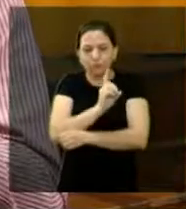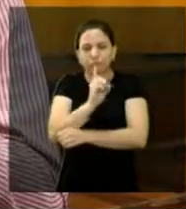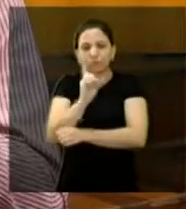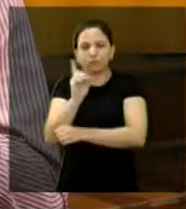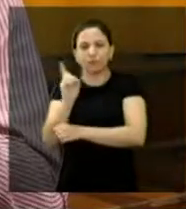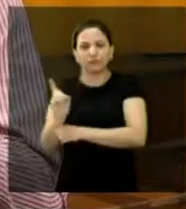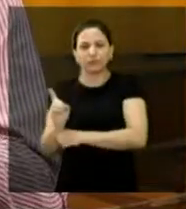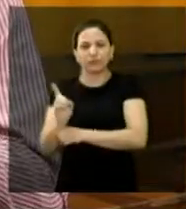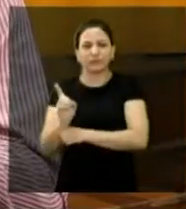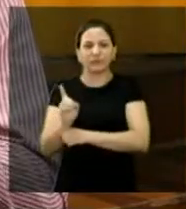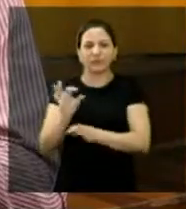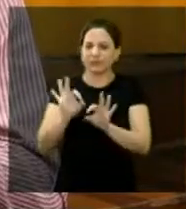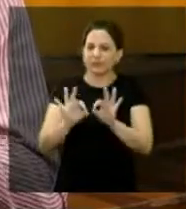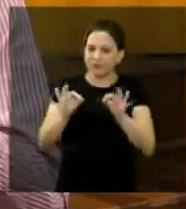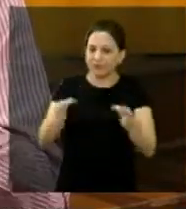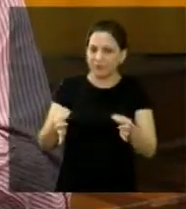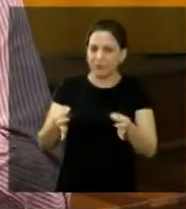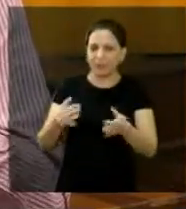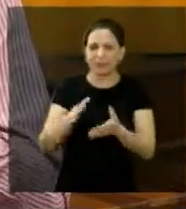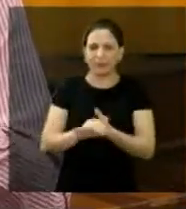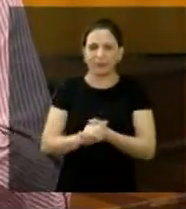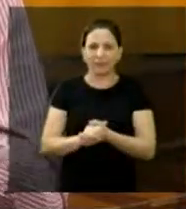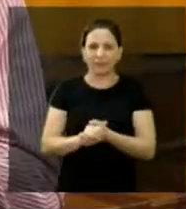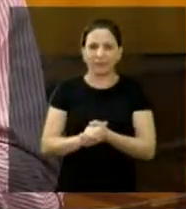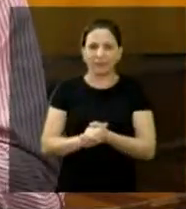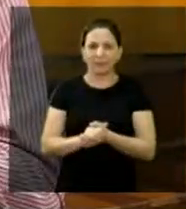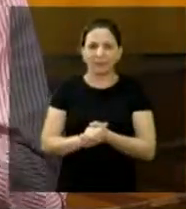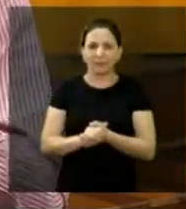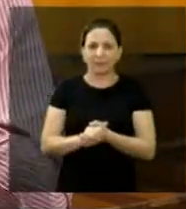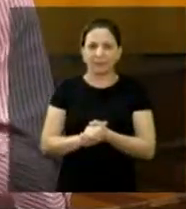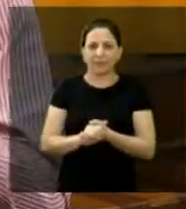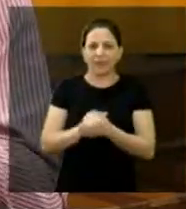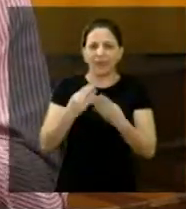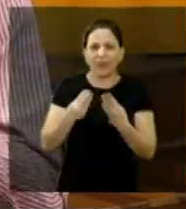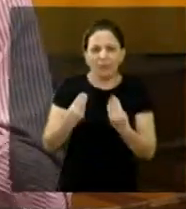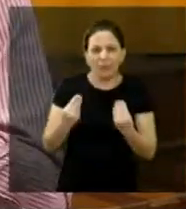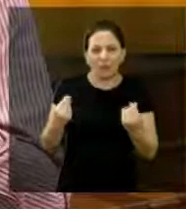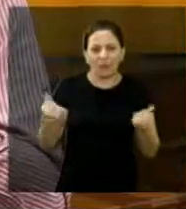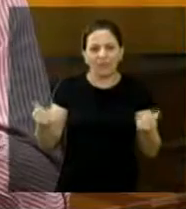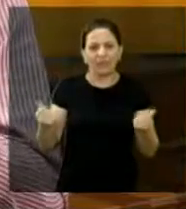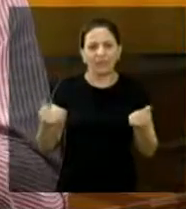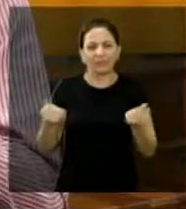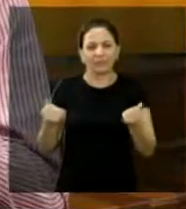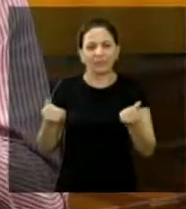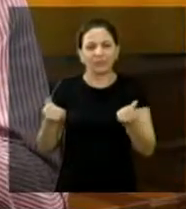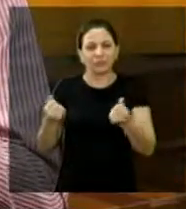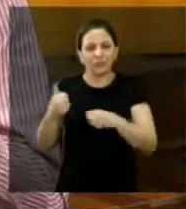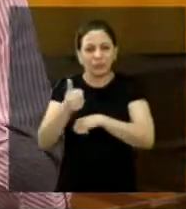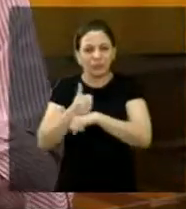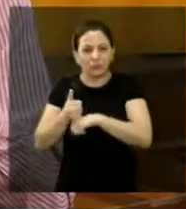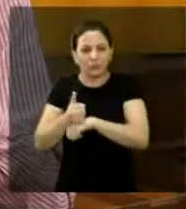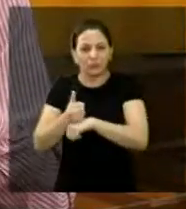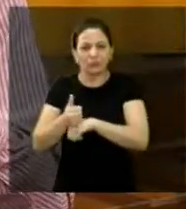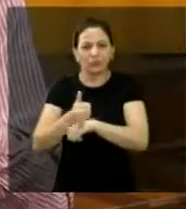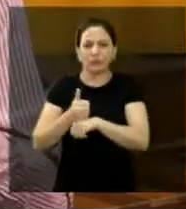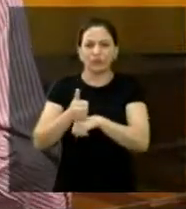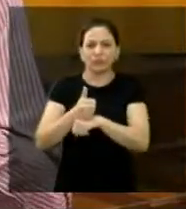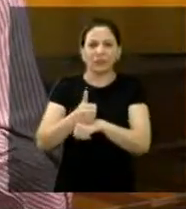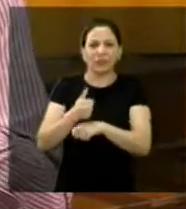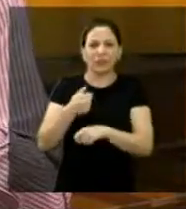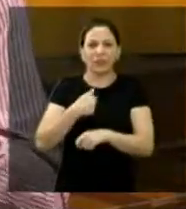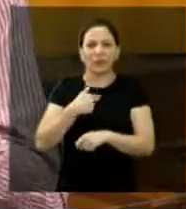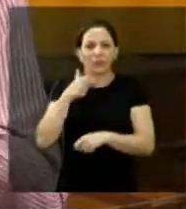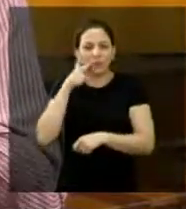sincero, a categoria era tão, assim, de uma qualidade tão grande, que eu não conseguia